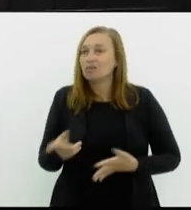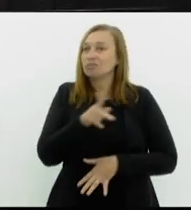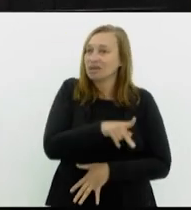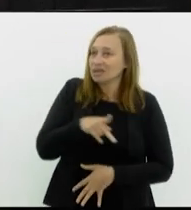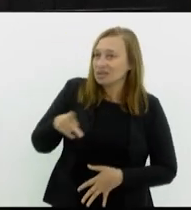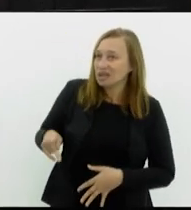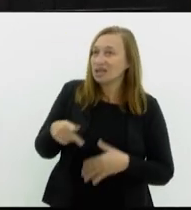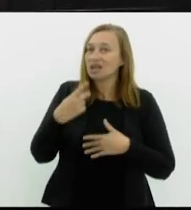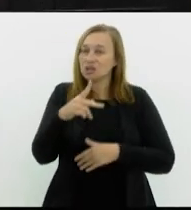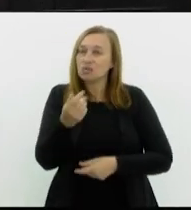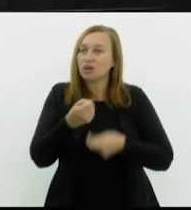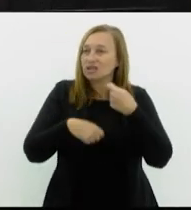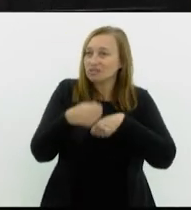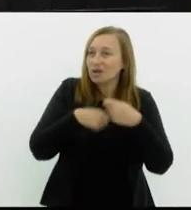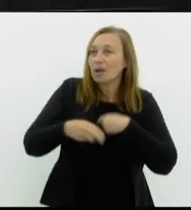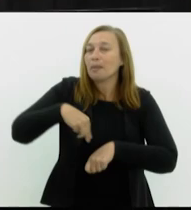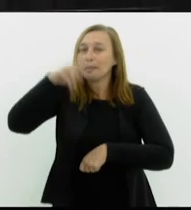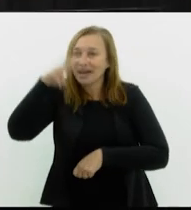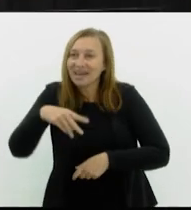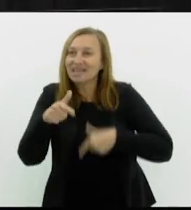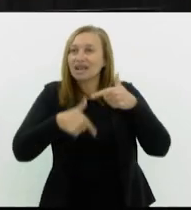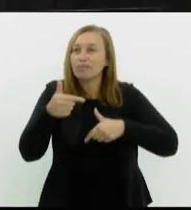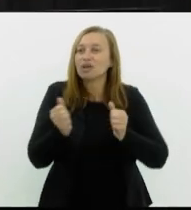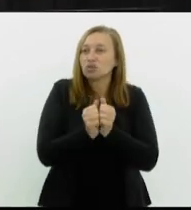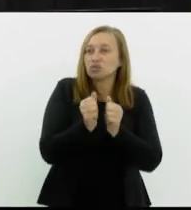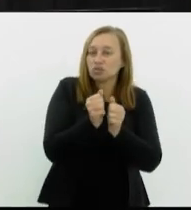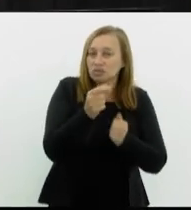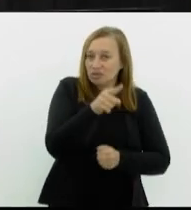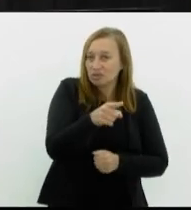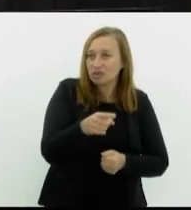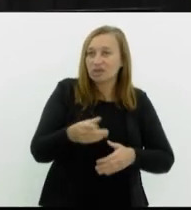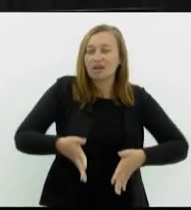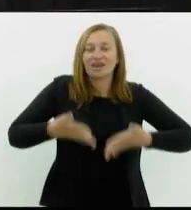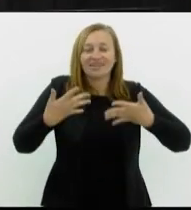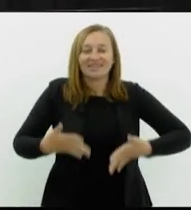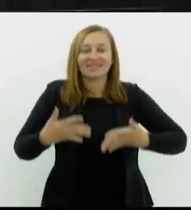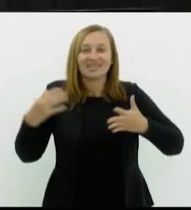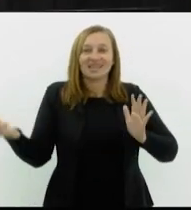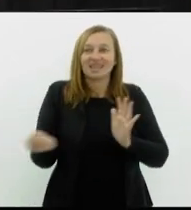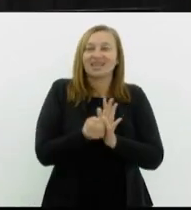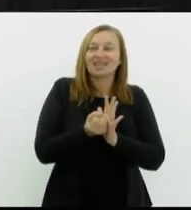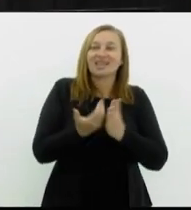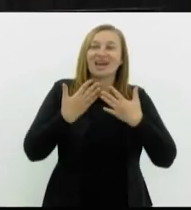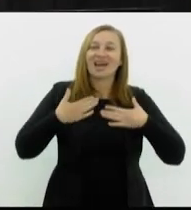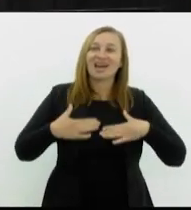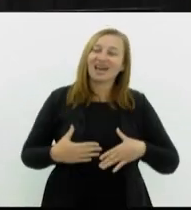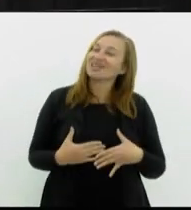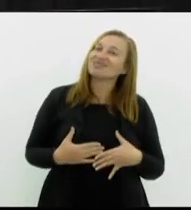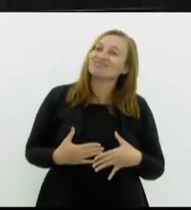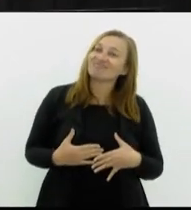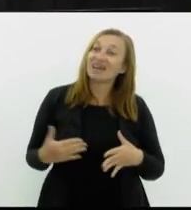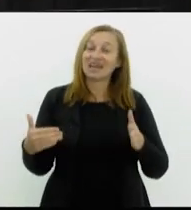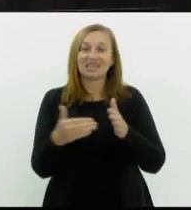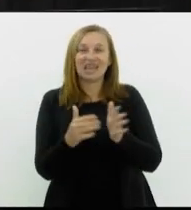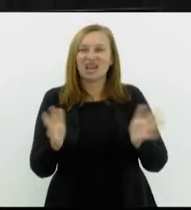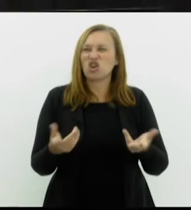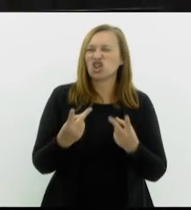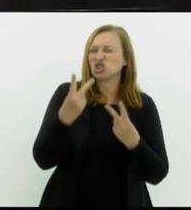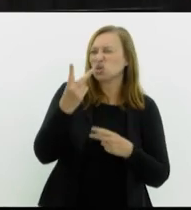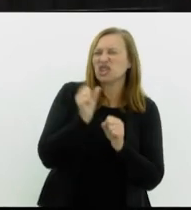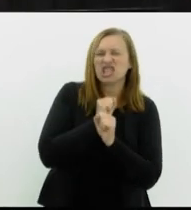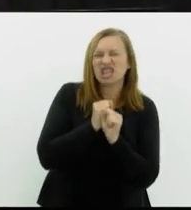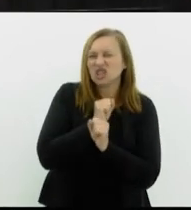sua administração, para quem trabalha com o senhor, será marcada pela leveza, pela tranquilidade. Vai ser, até agora foram